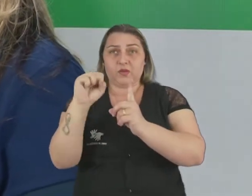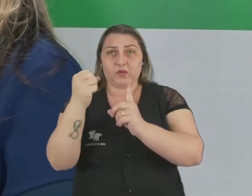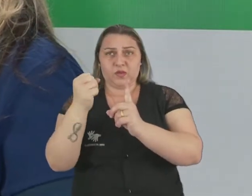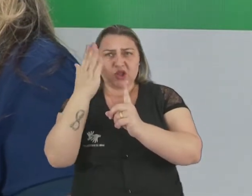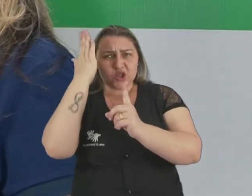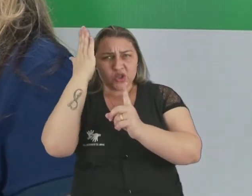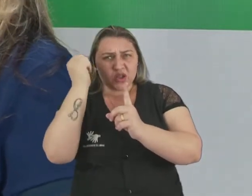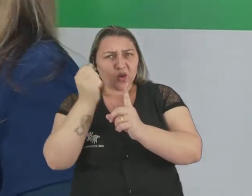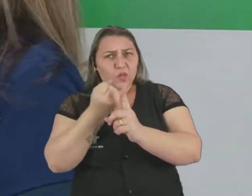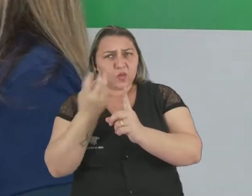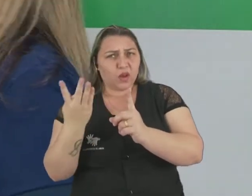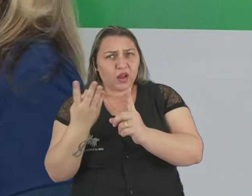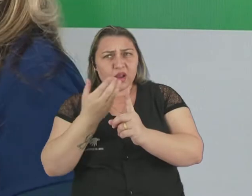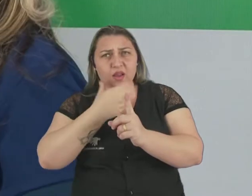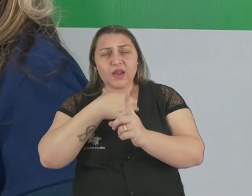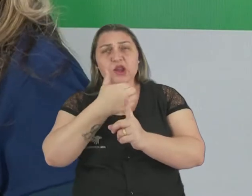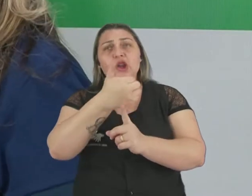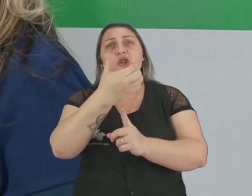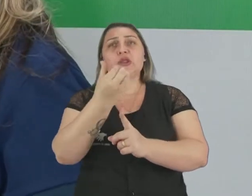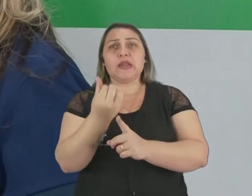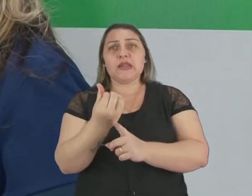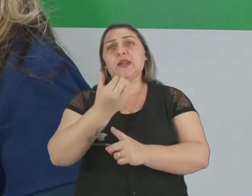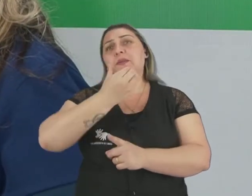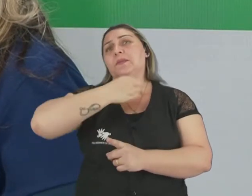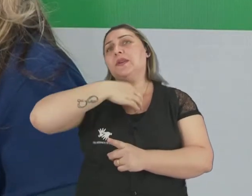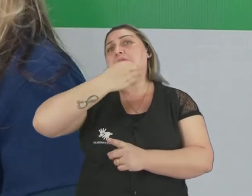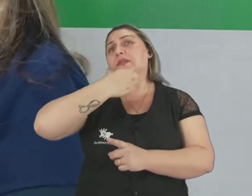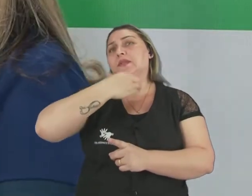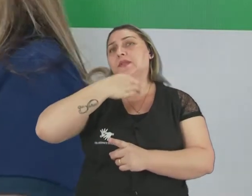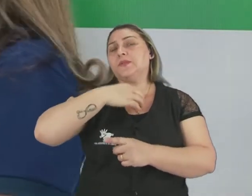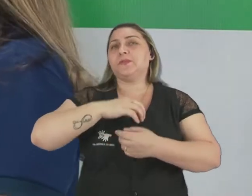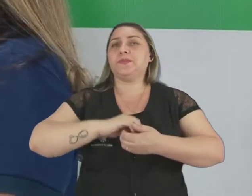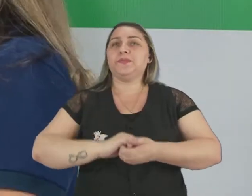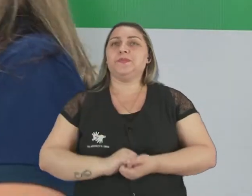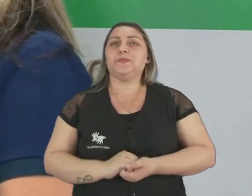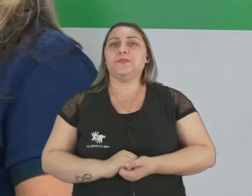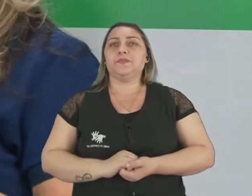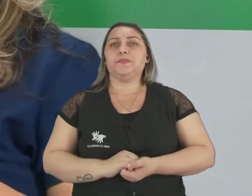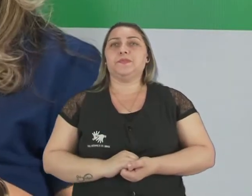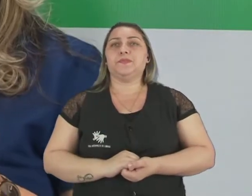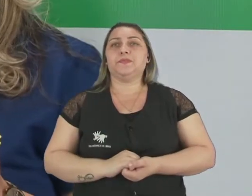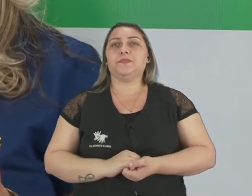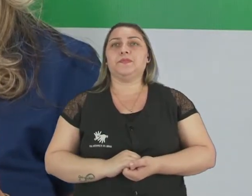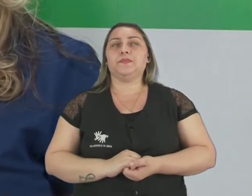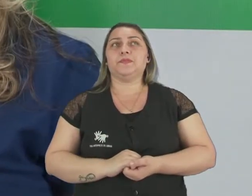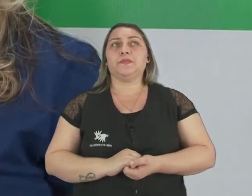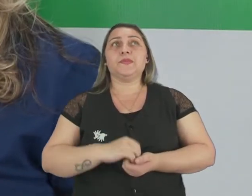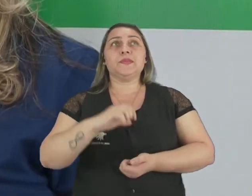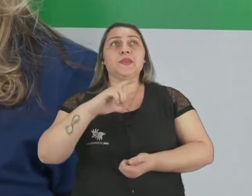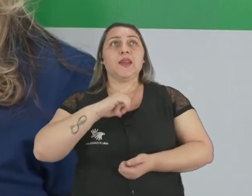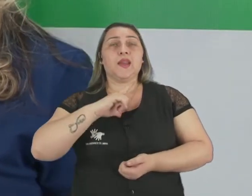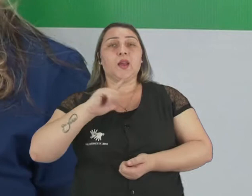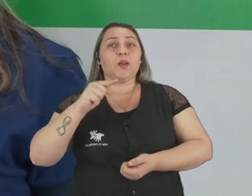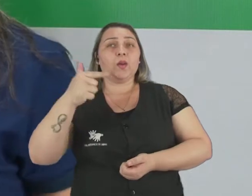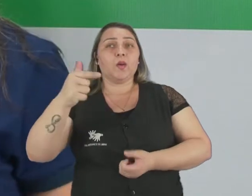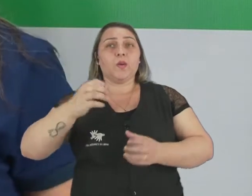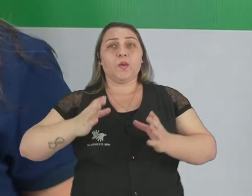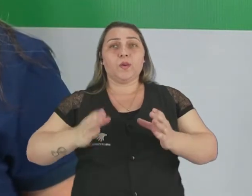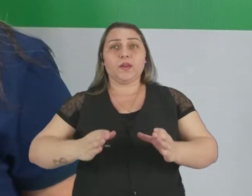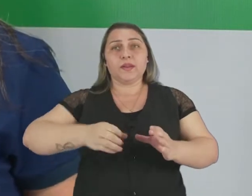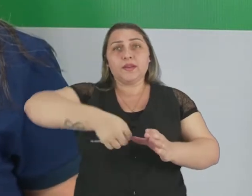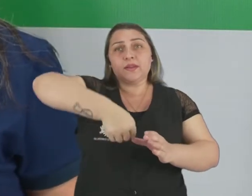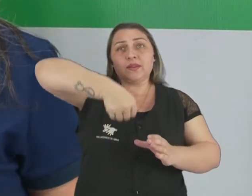sabe quanto nós já temos? 16 maçãs, não é? E aí, nós temos uma outra cesta.